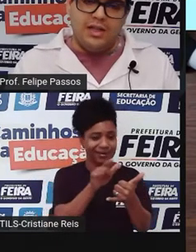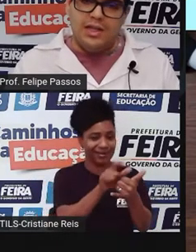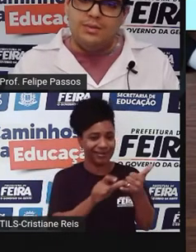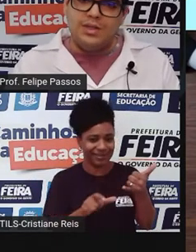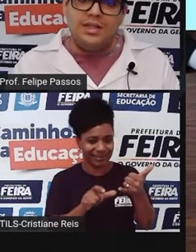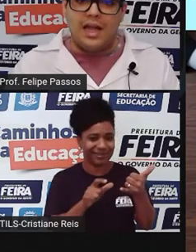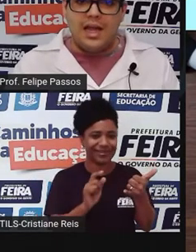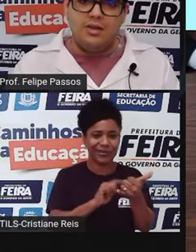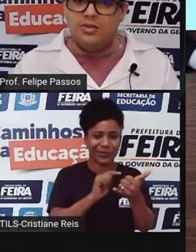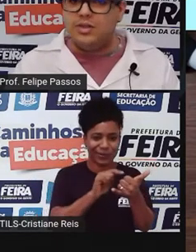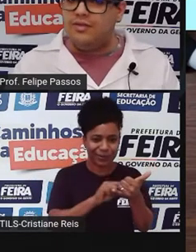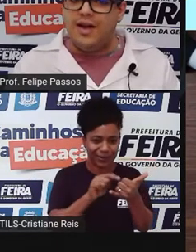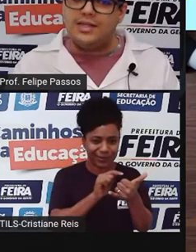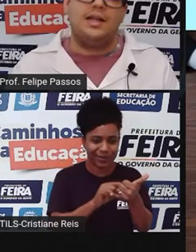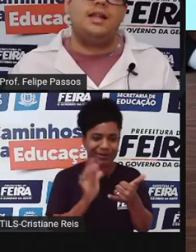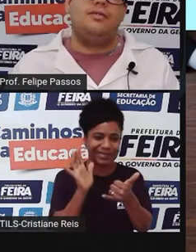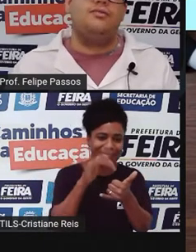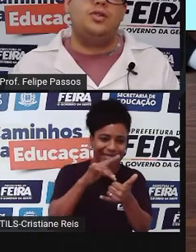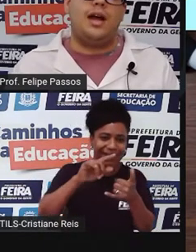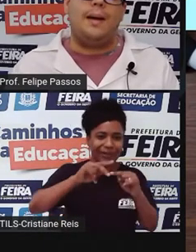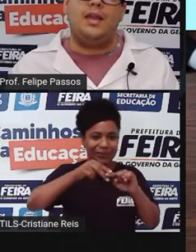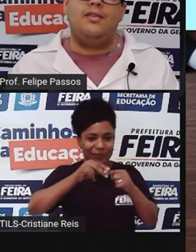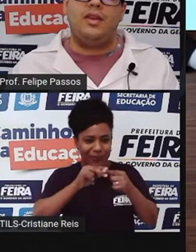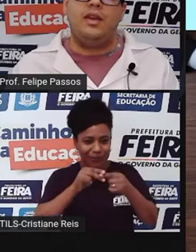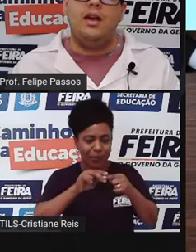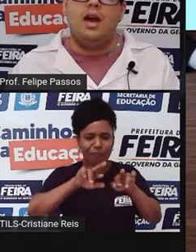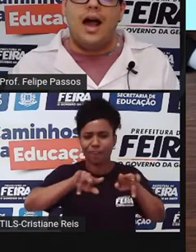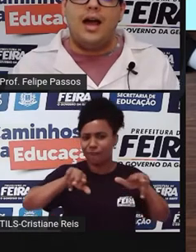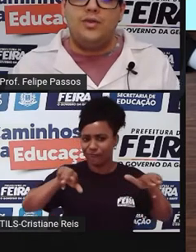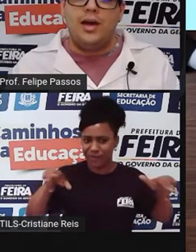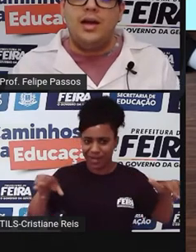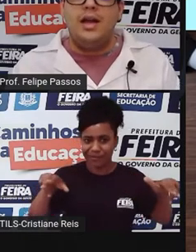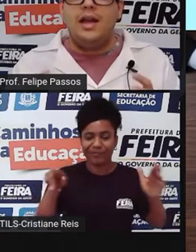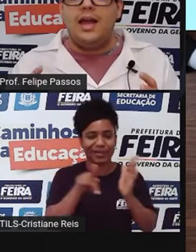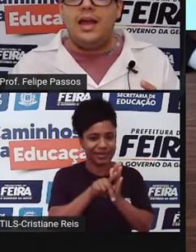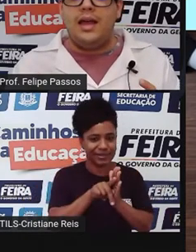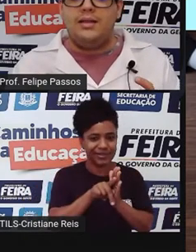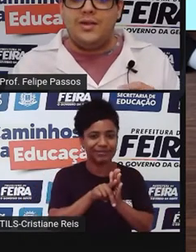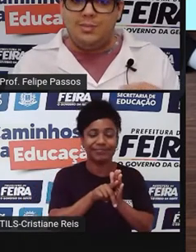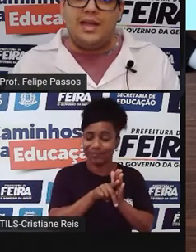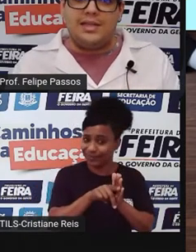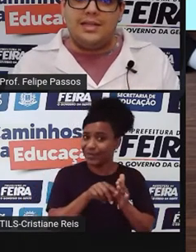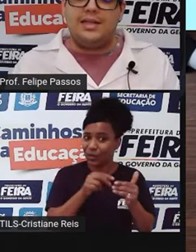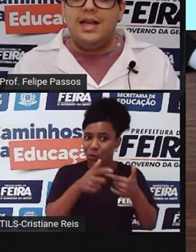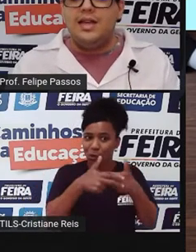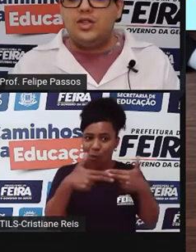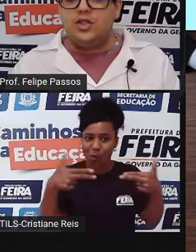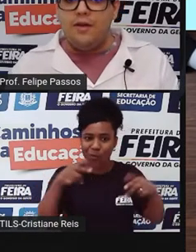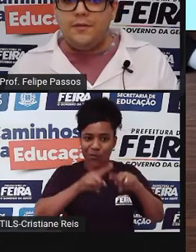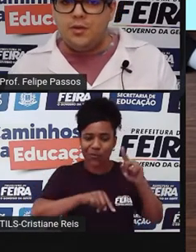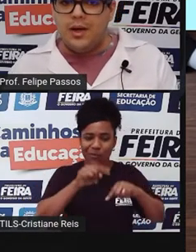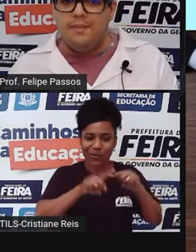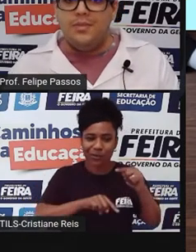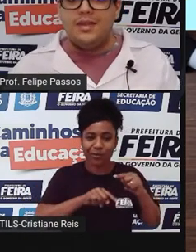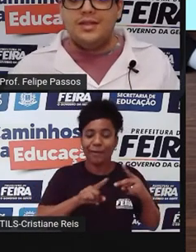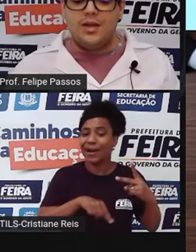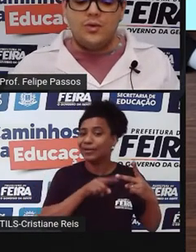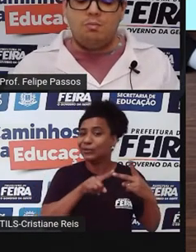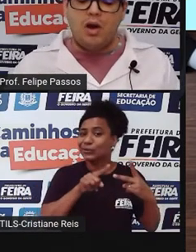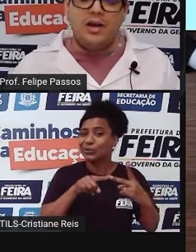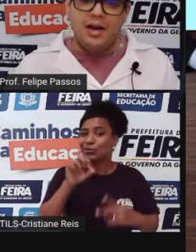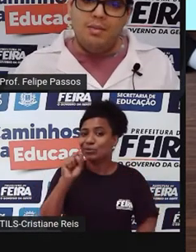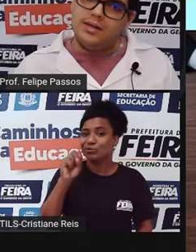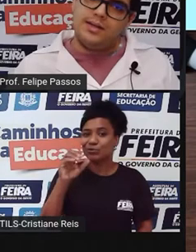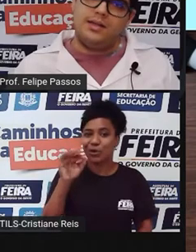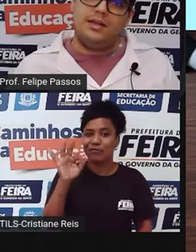os mecanismos internos que fazem a tela funcionar. Enfim, hardware são as peças. Software são